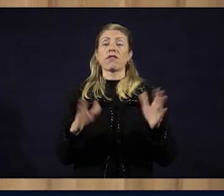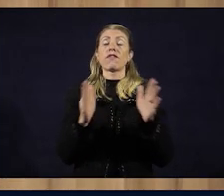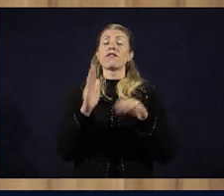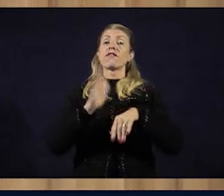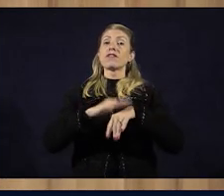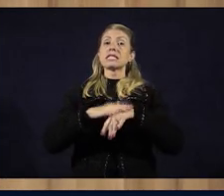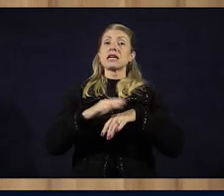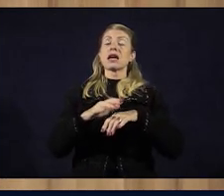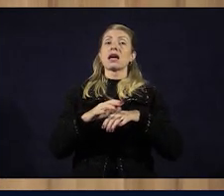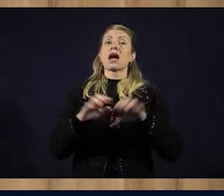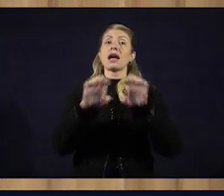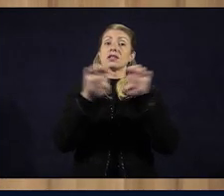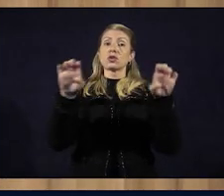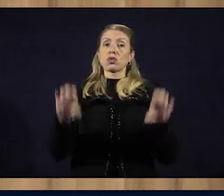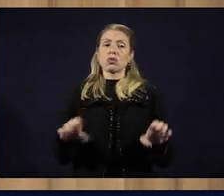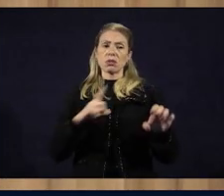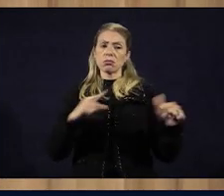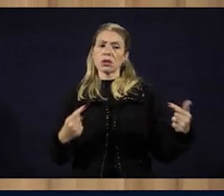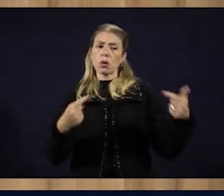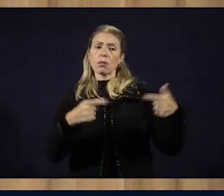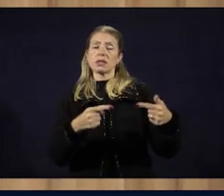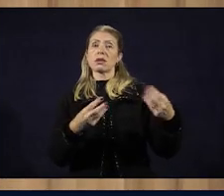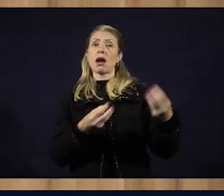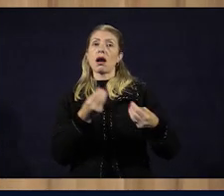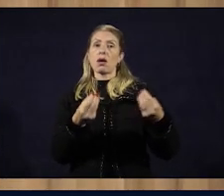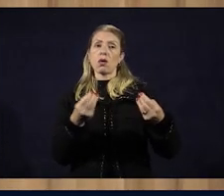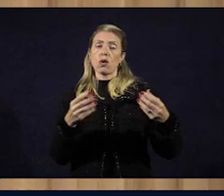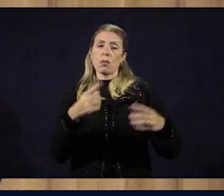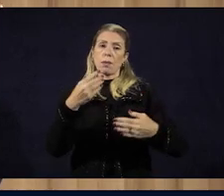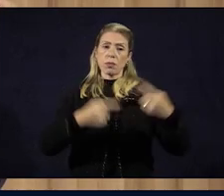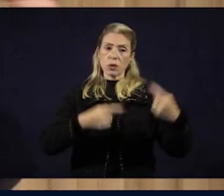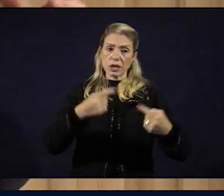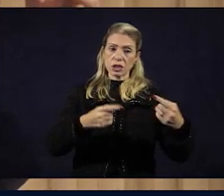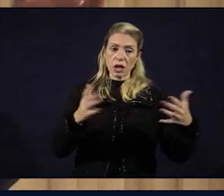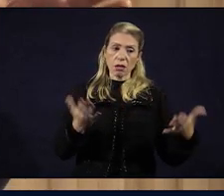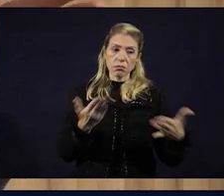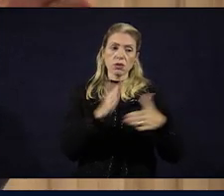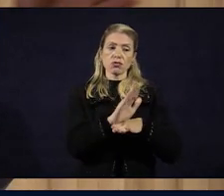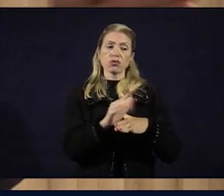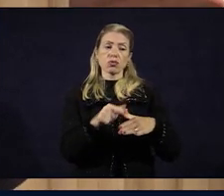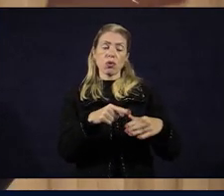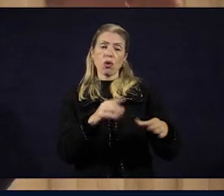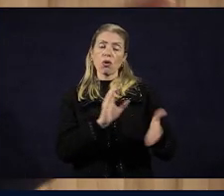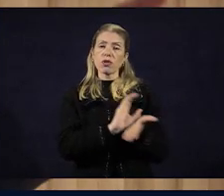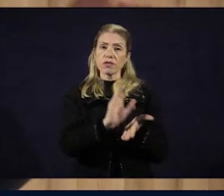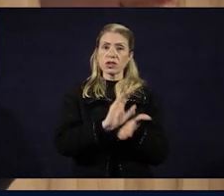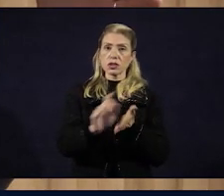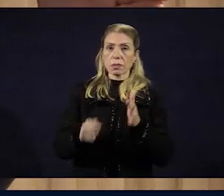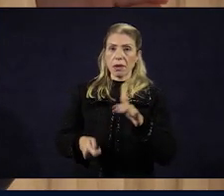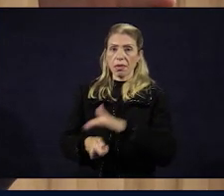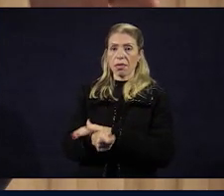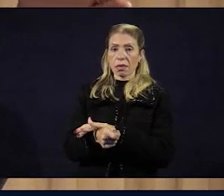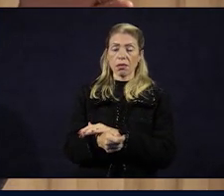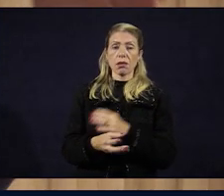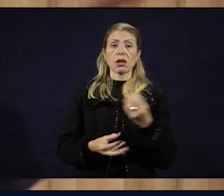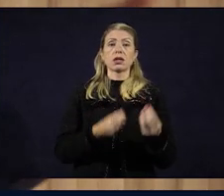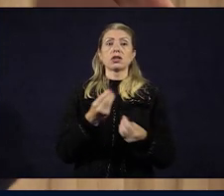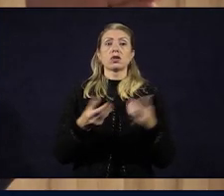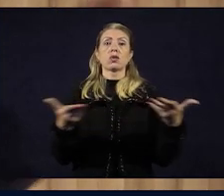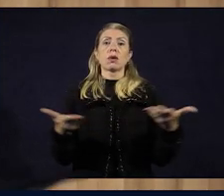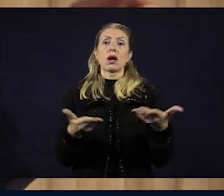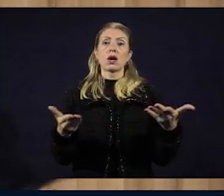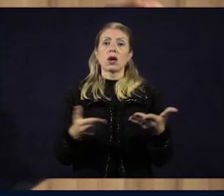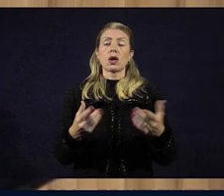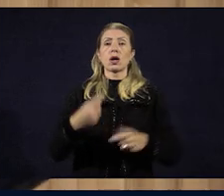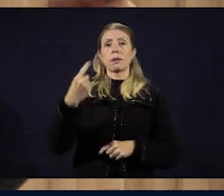As políticas públicas nos últimos anos favoreceram esses investimentos. E o fato é que agora, no